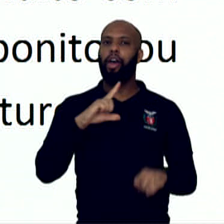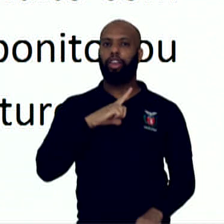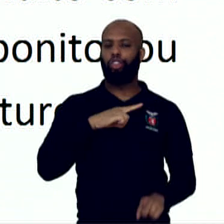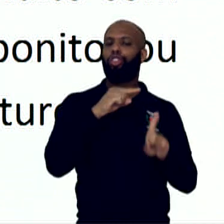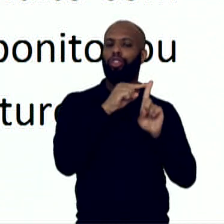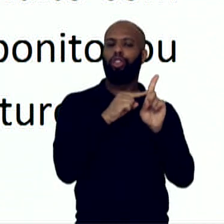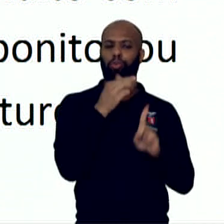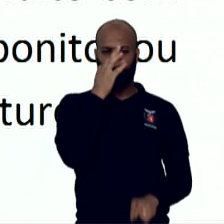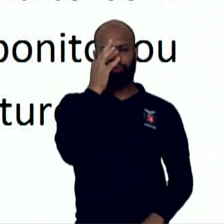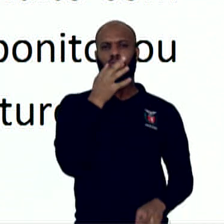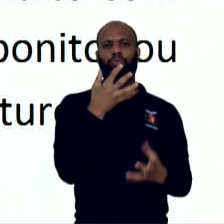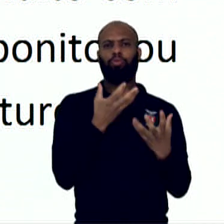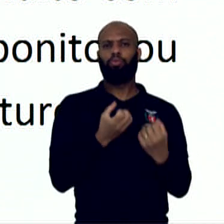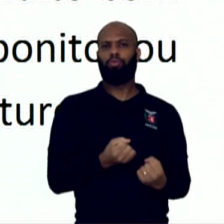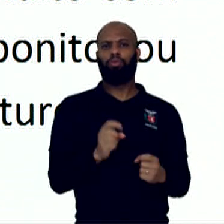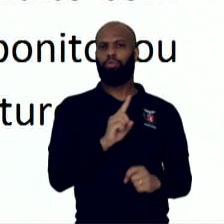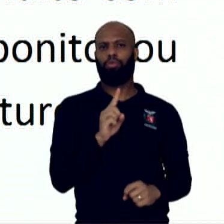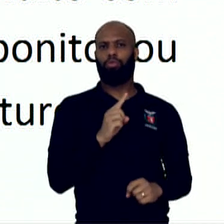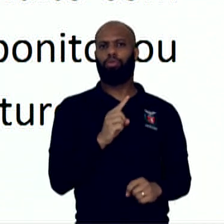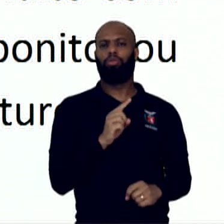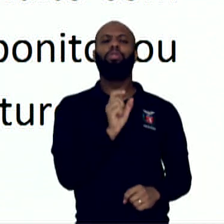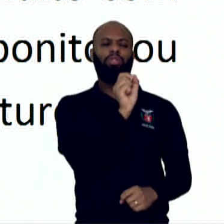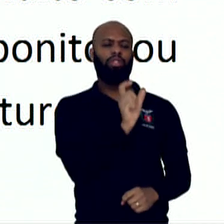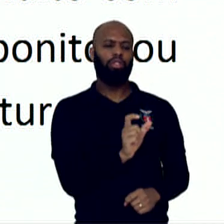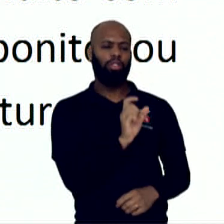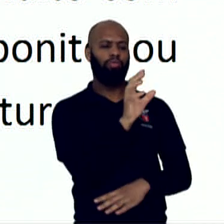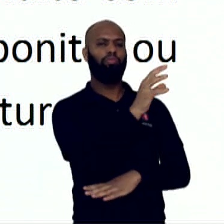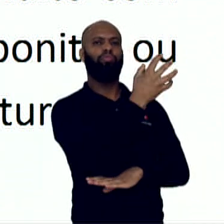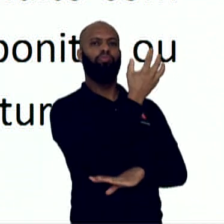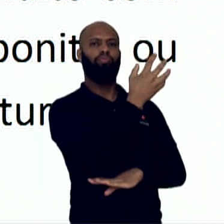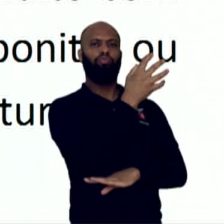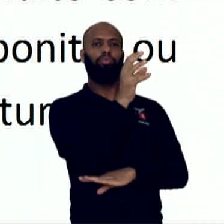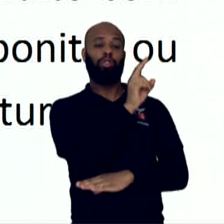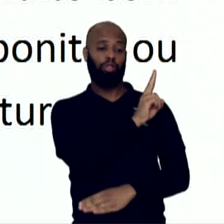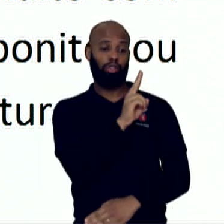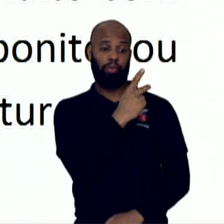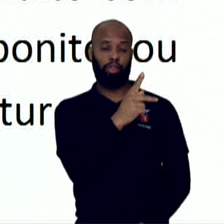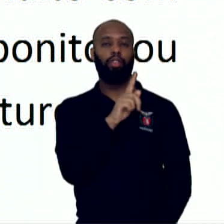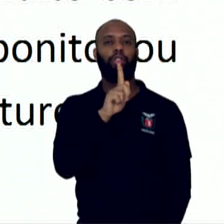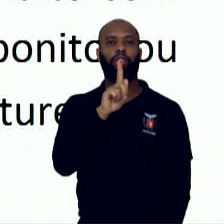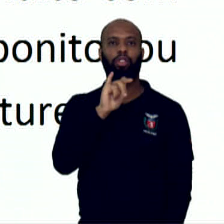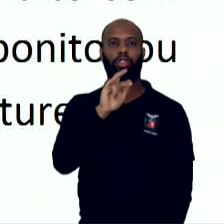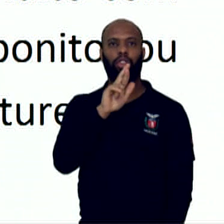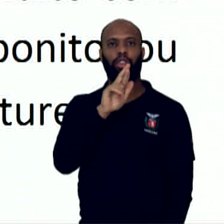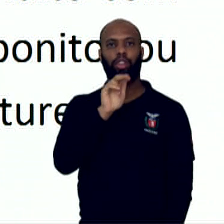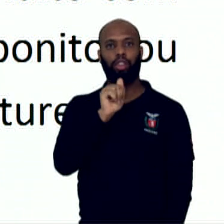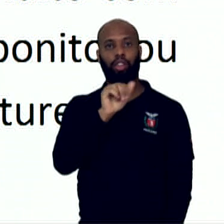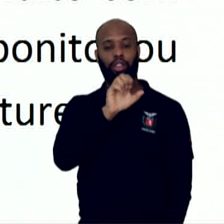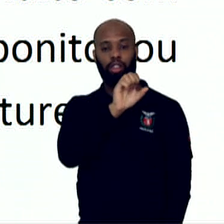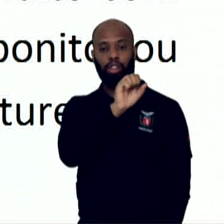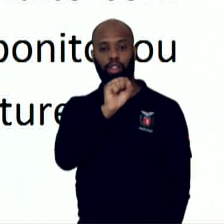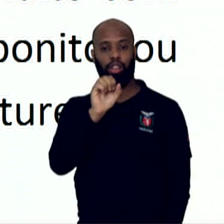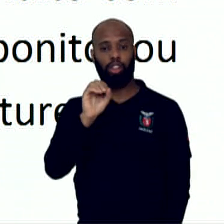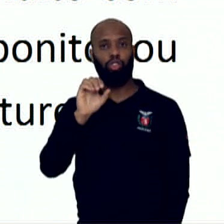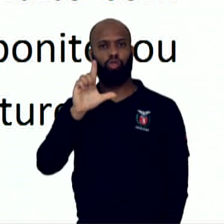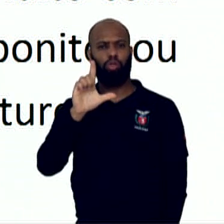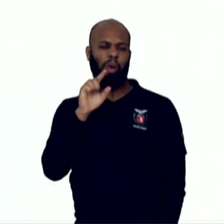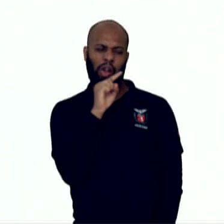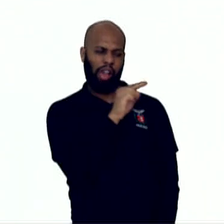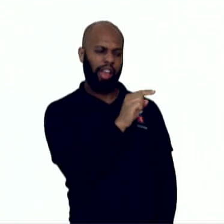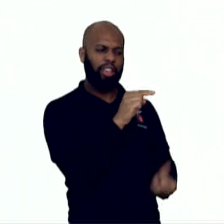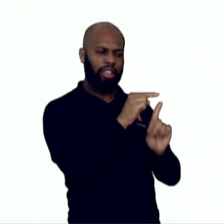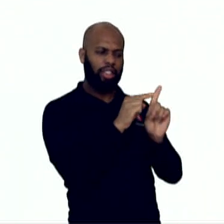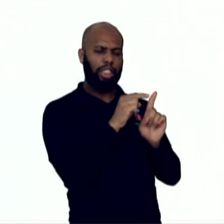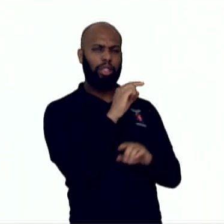cara, ou porque não fosse homem bonito, ou porque os girassóis são orgulhosos de